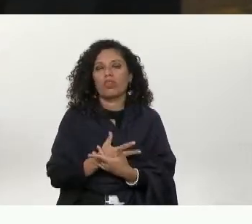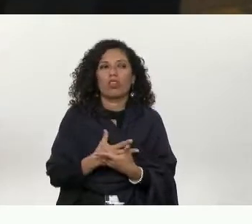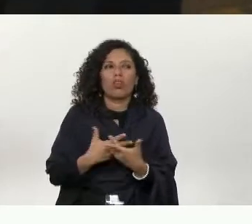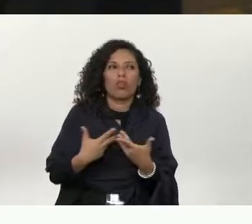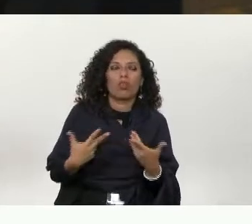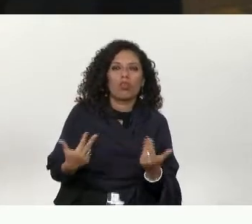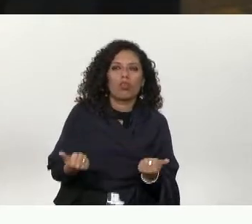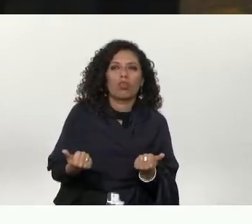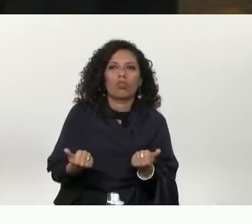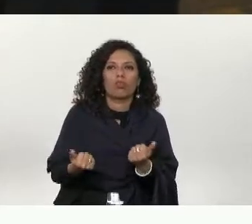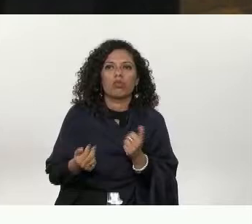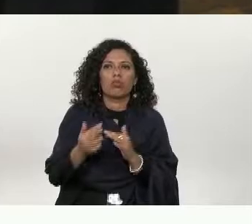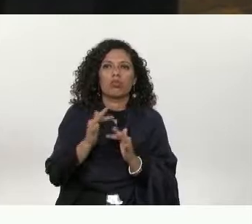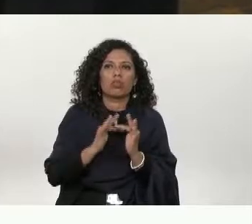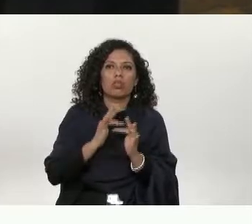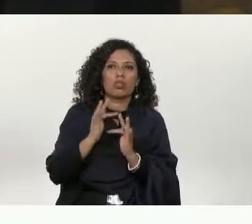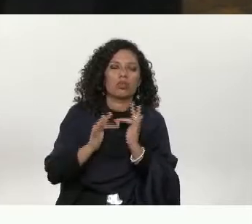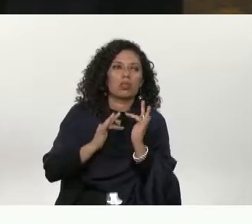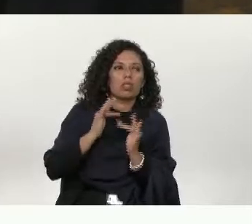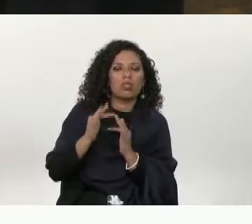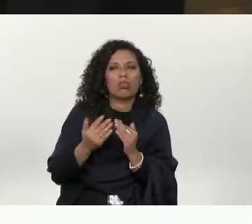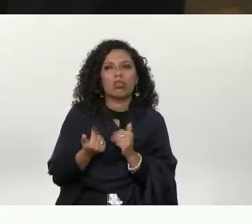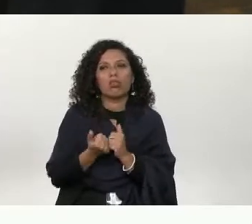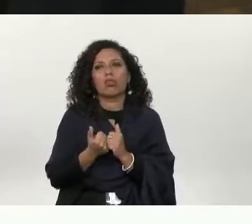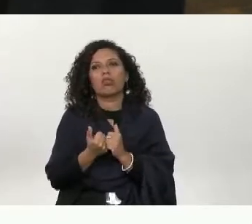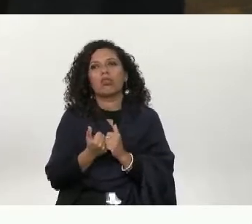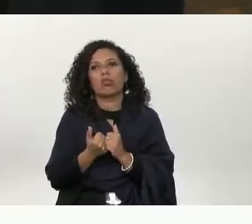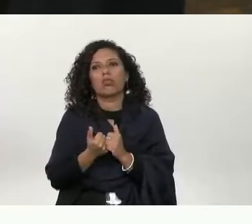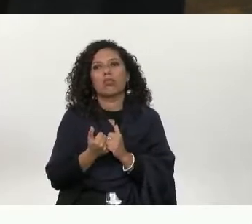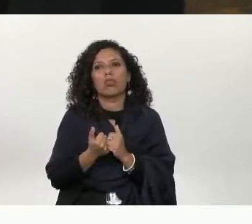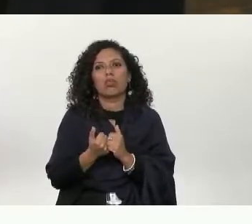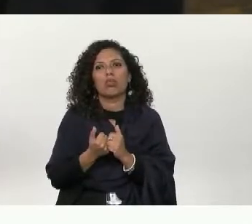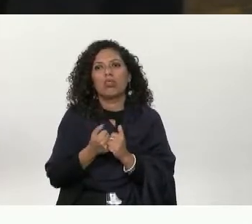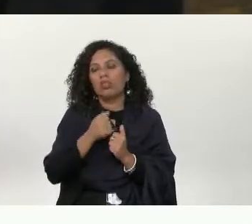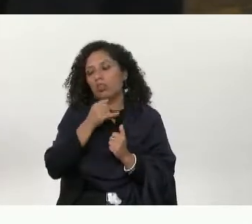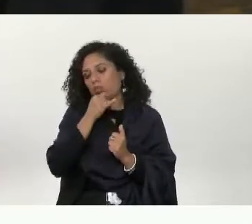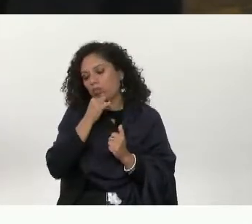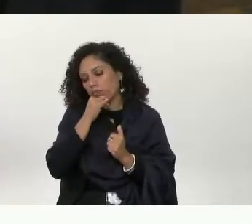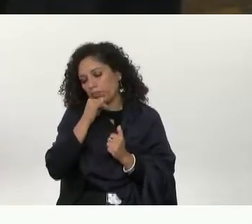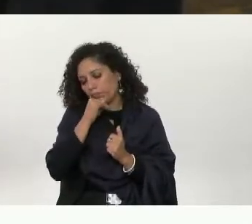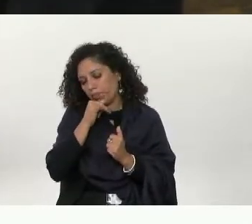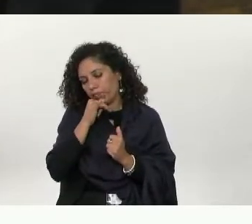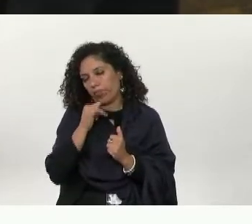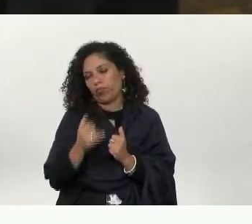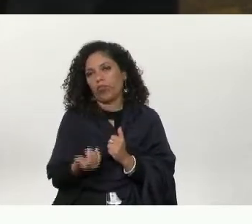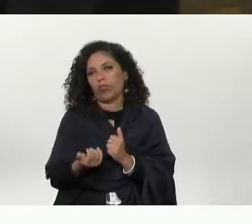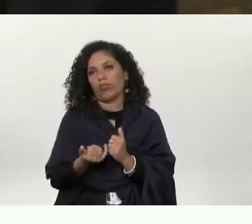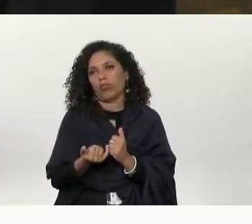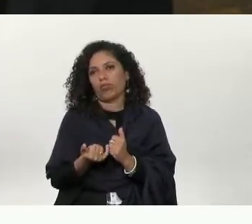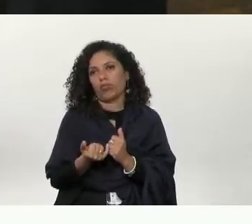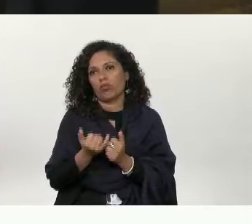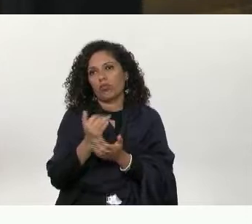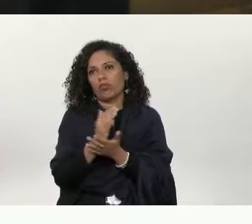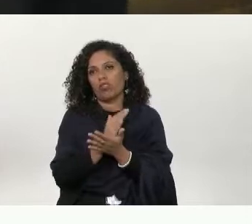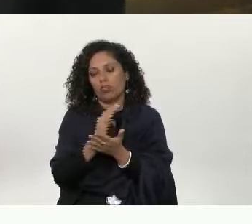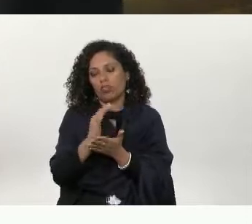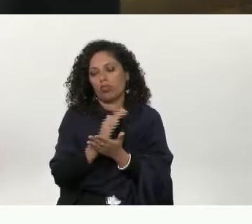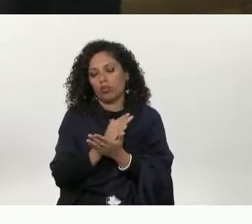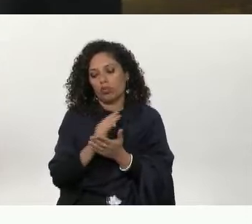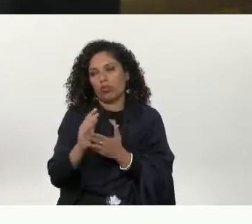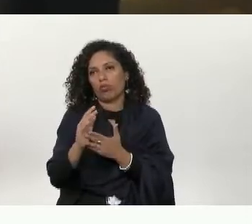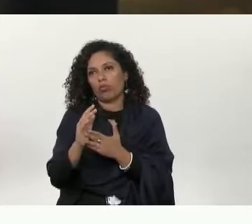formas, é tão subjetivo, né? Mas são formas, por exemplo, que que alguns